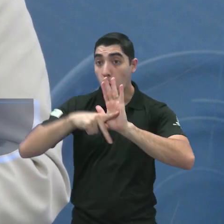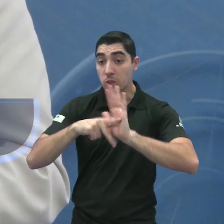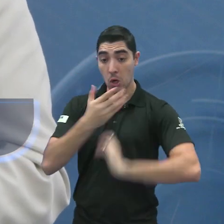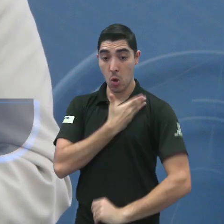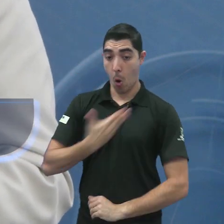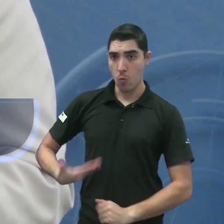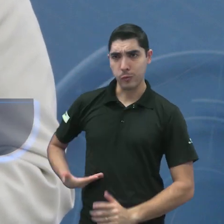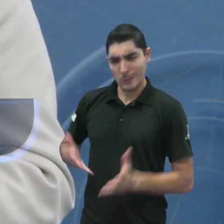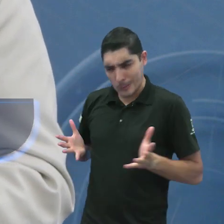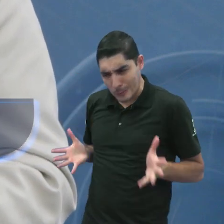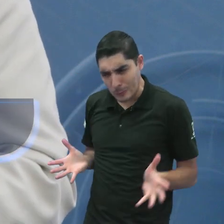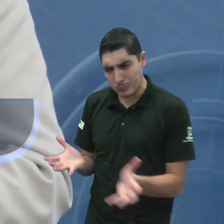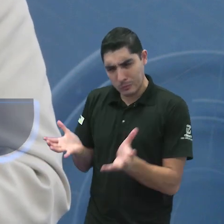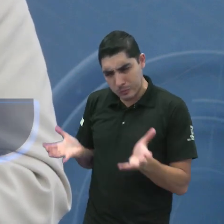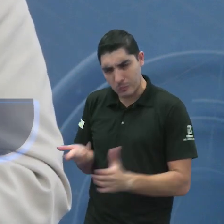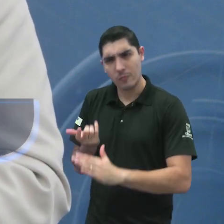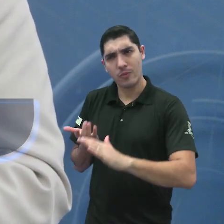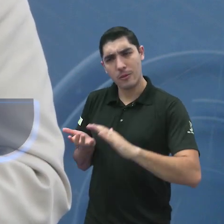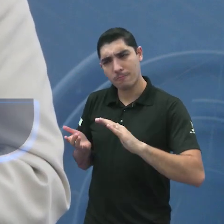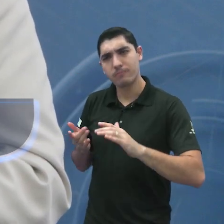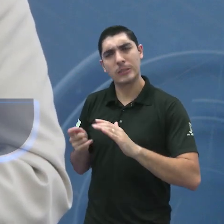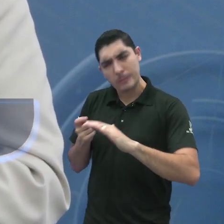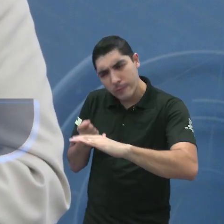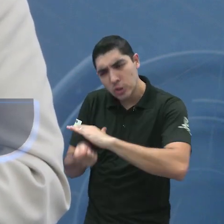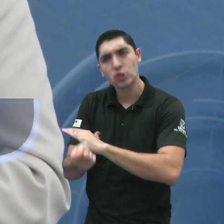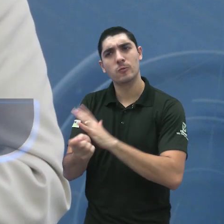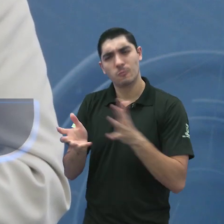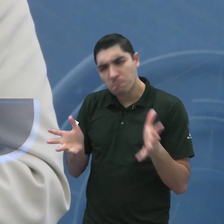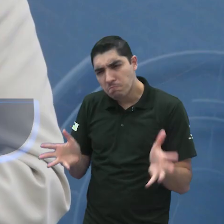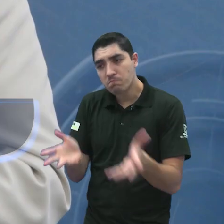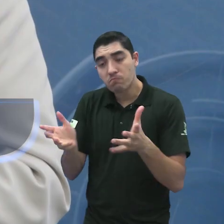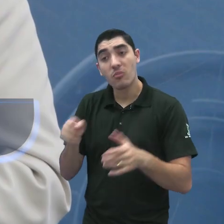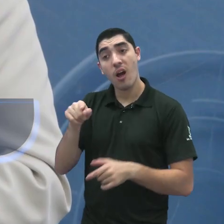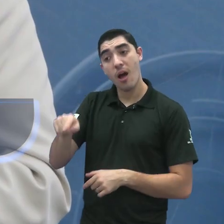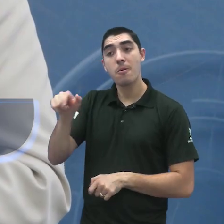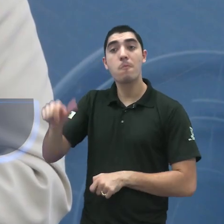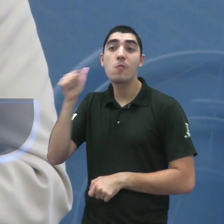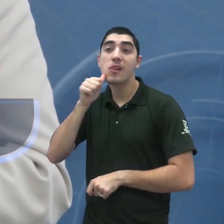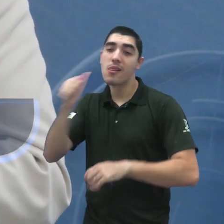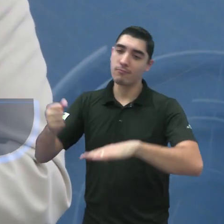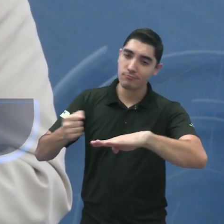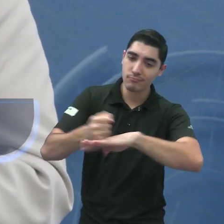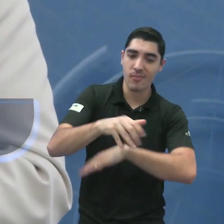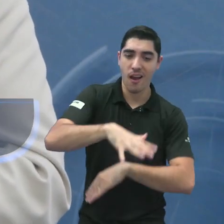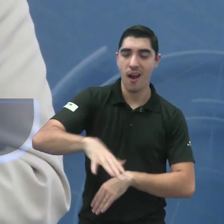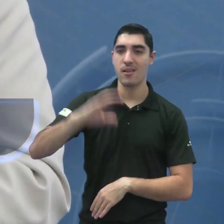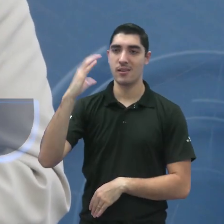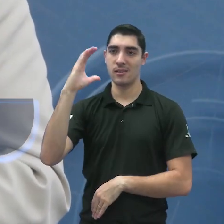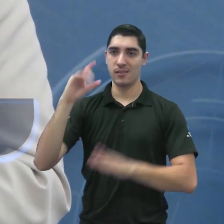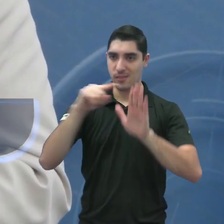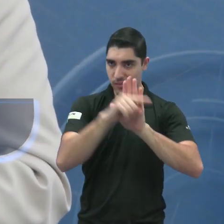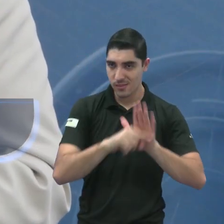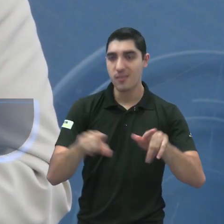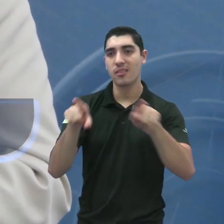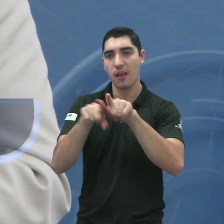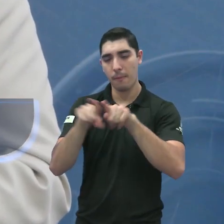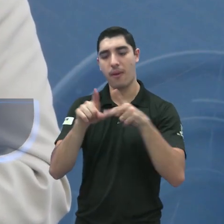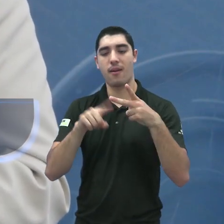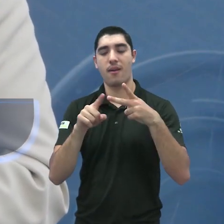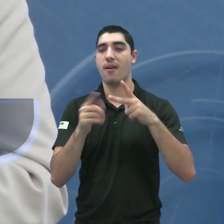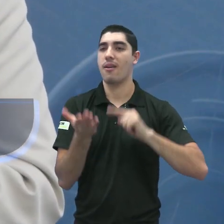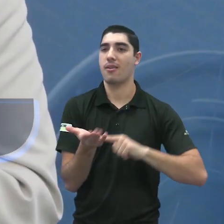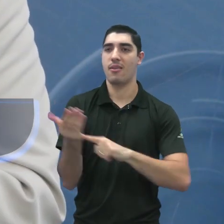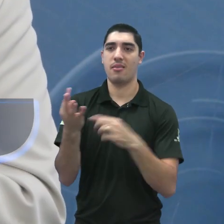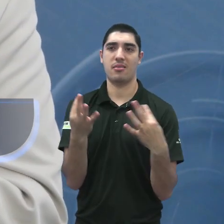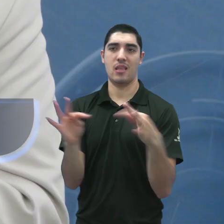permanência nos estudos e na entrada no mercado tecnológico. Então, muito importante essa nota